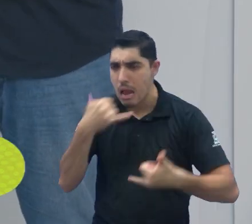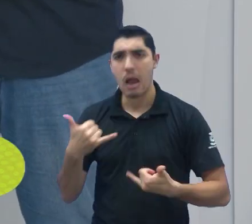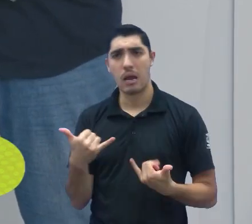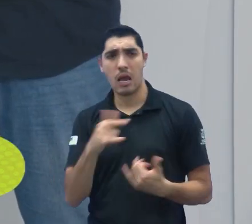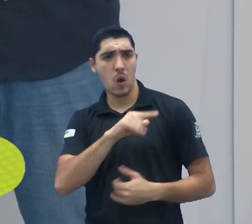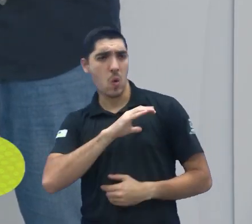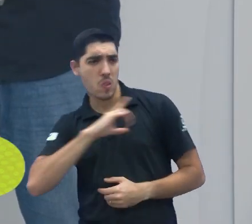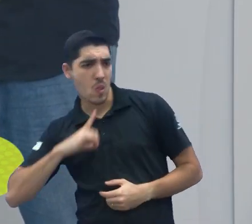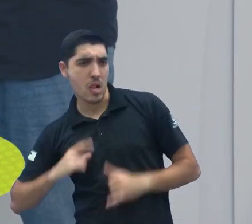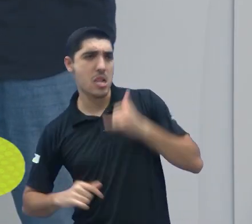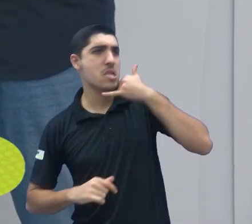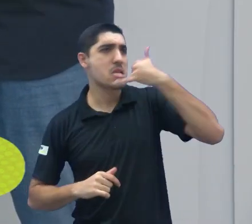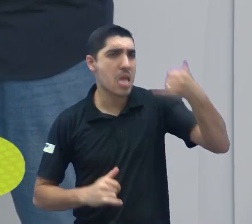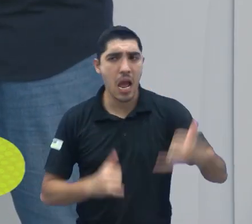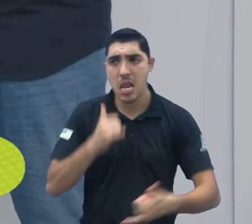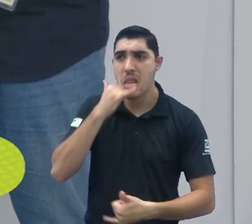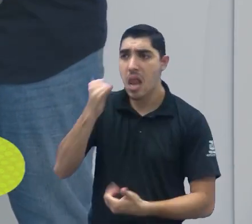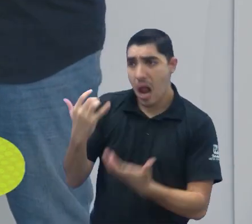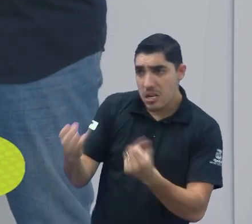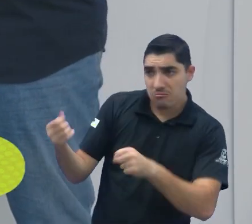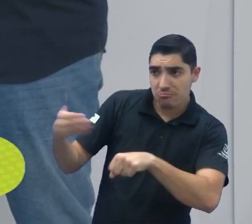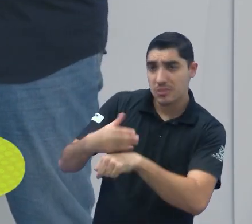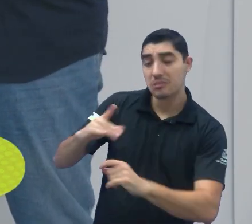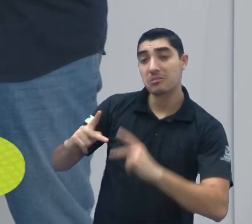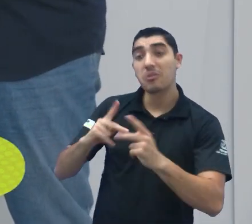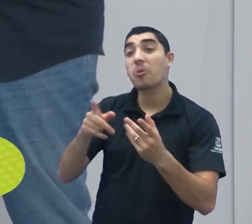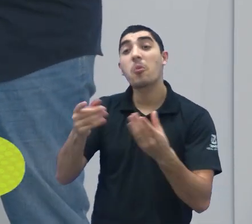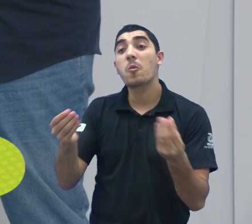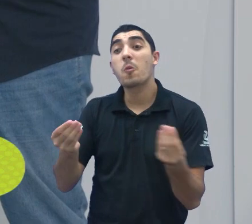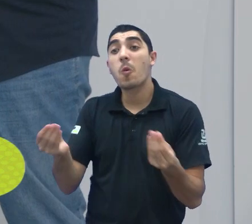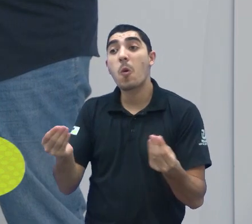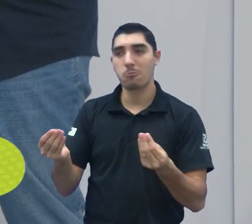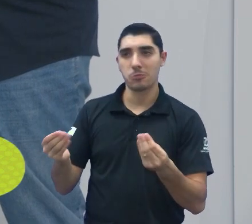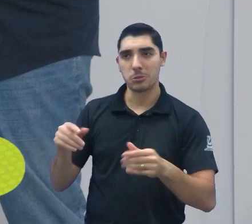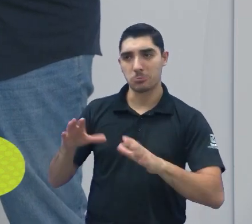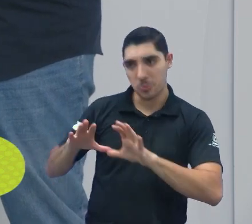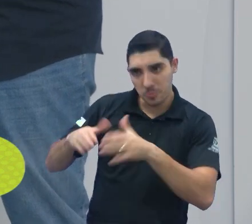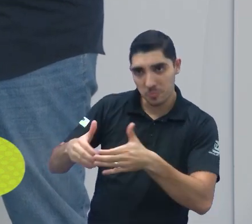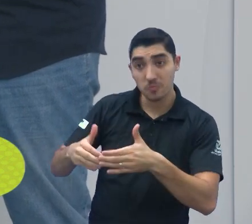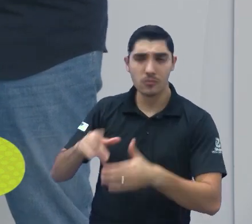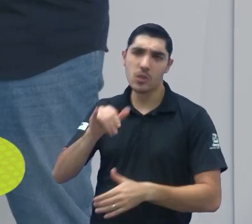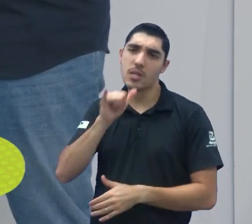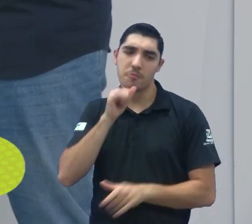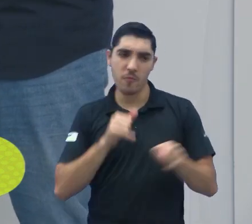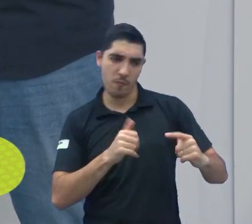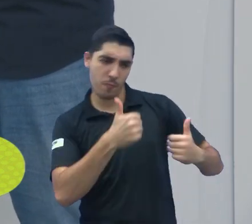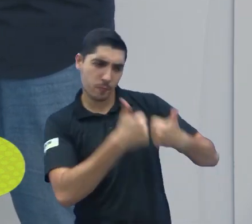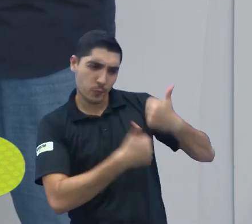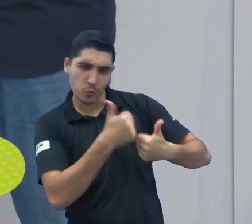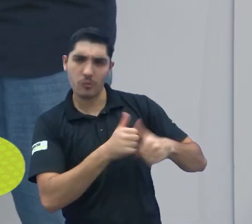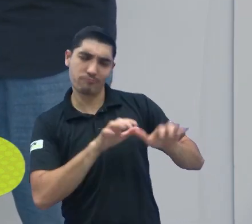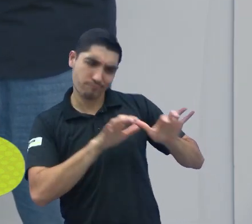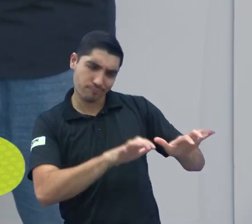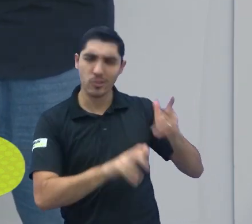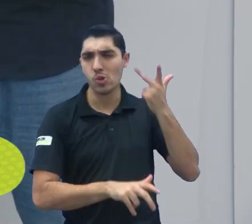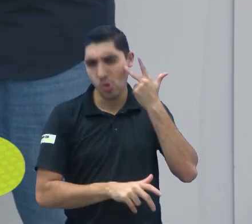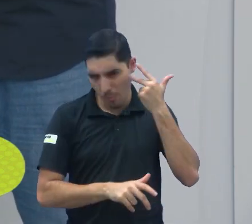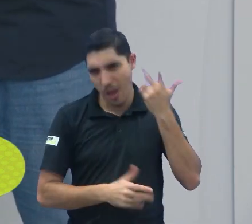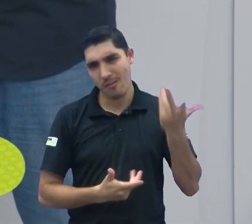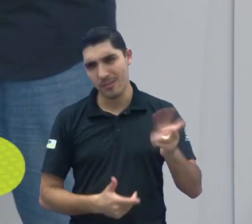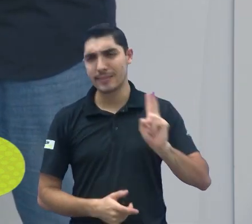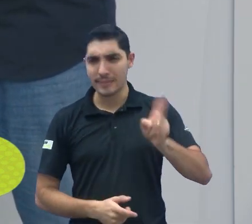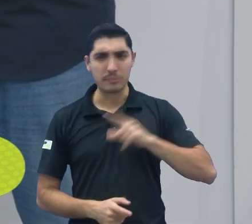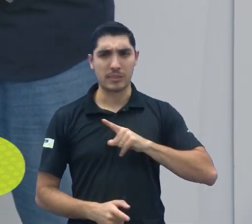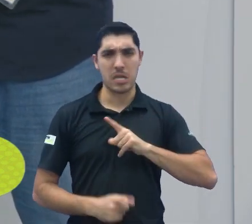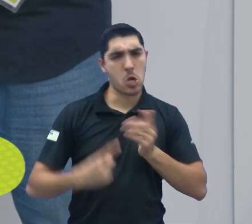para a jogadora para ver se quer vir jogar no São José? Como é que está isso? Como é que está o mercado? Porque a gente está acostumado a ver isso no futebol. Futebol é bem tradicional, a gente sabe essas